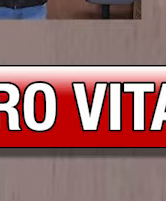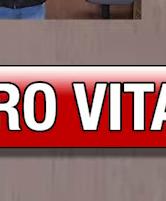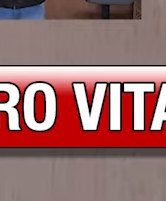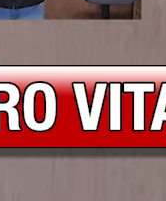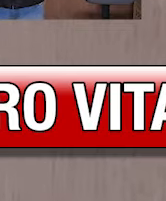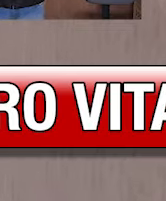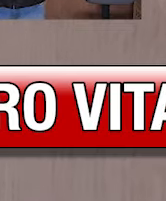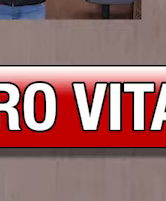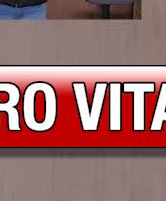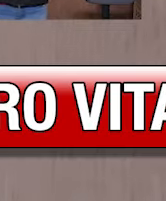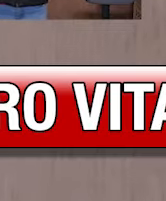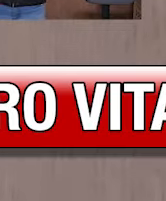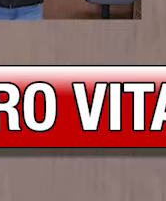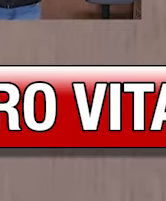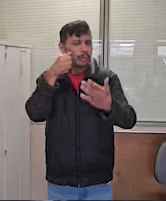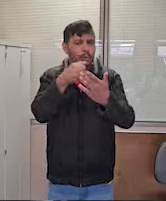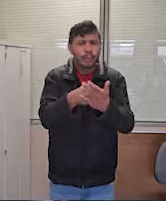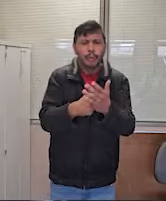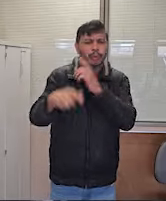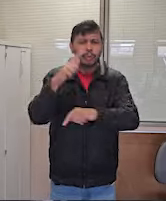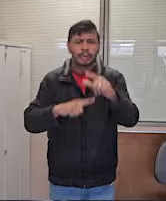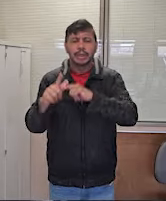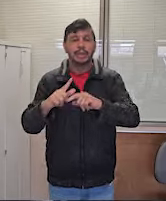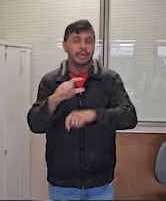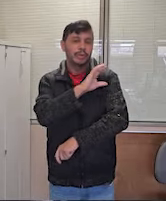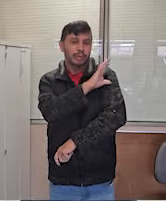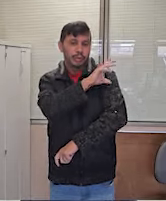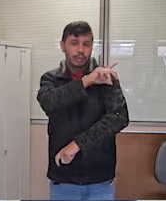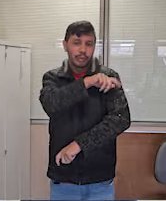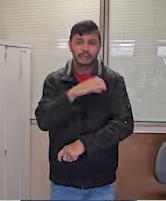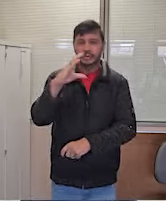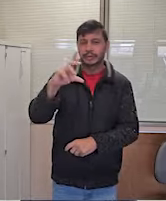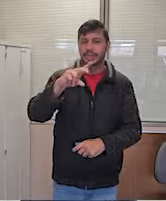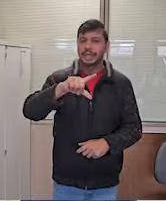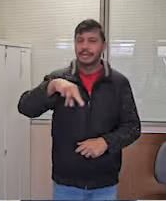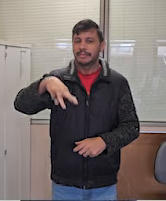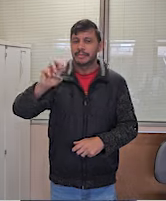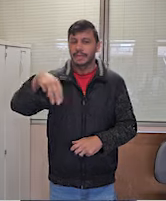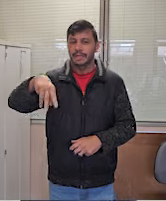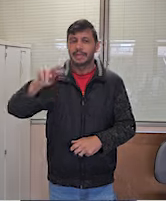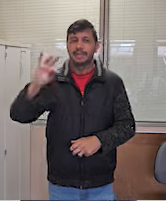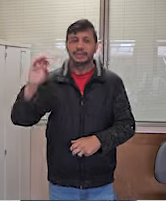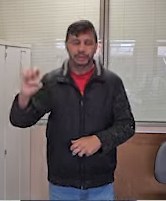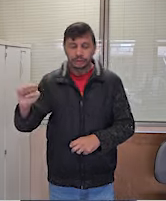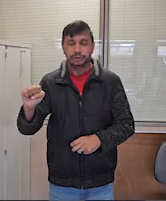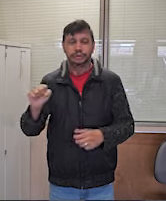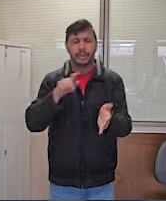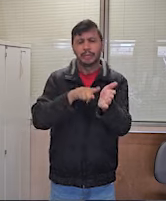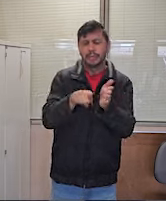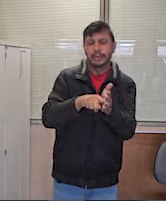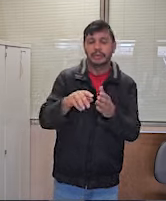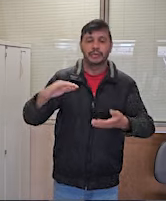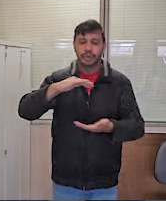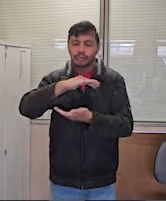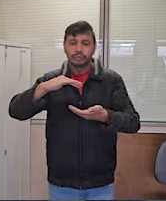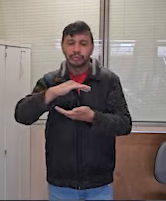E na terça-feira, dia 9, dia da luta operária, o coordenador do Espaço da Cidadania, Carlos Aparício Clemente, e a pesquisadora